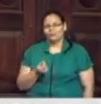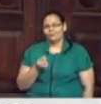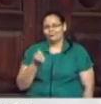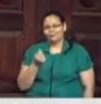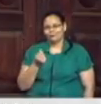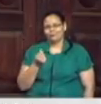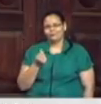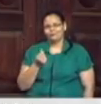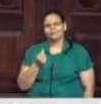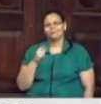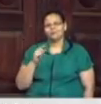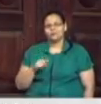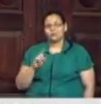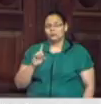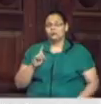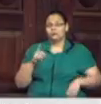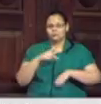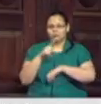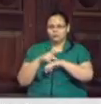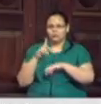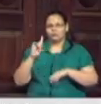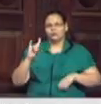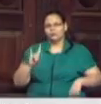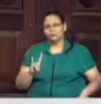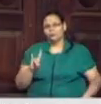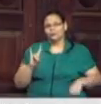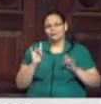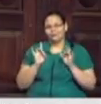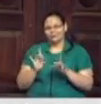que Bolívia vende ao Brasil 1 milhão de BTU.